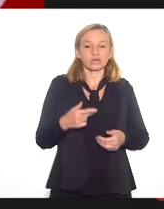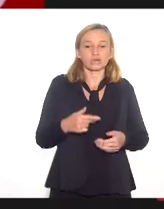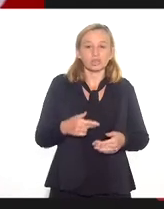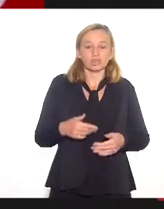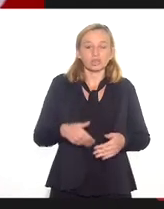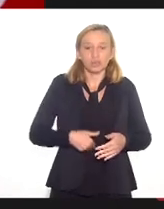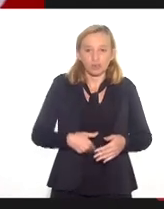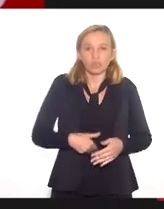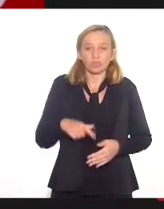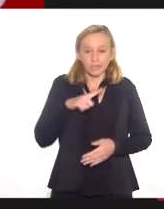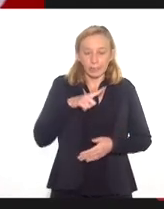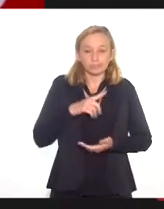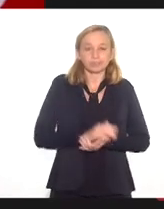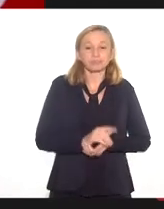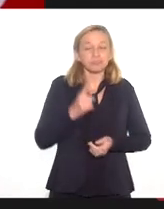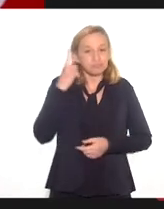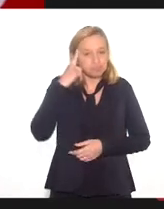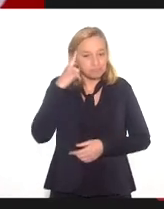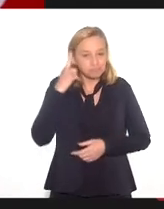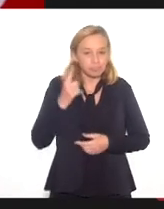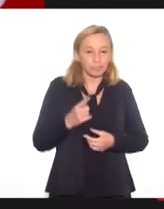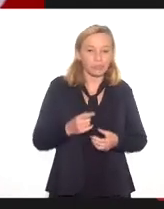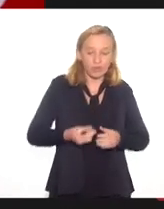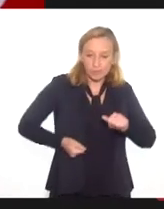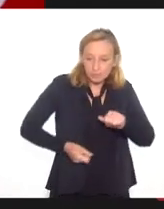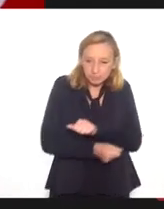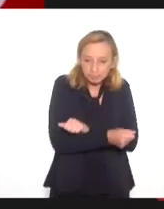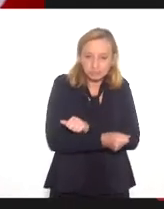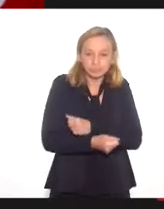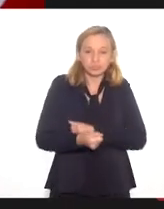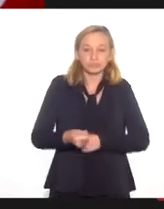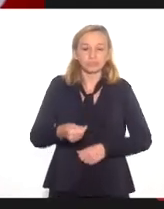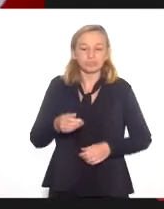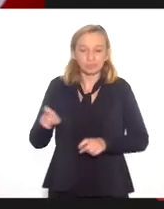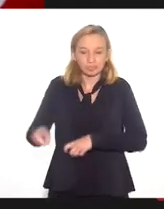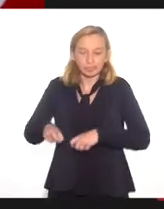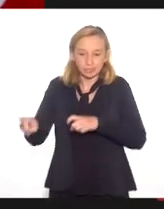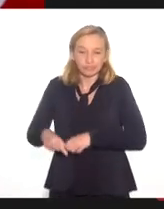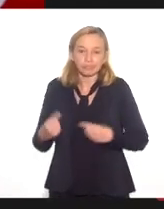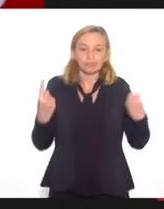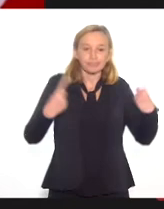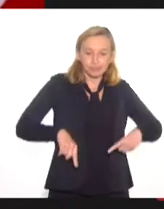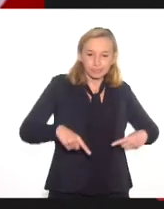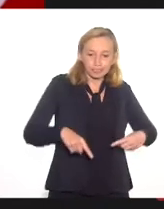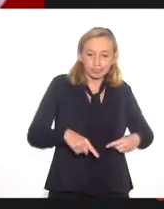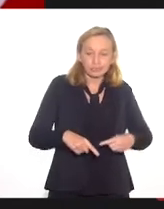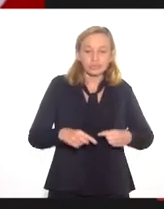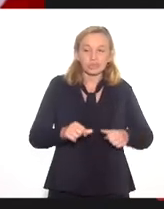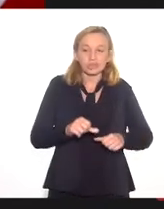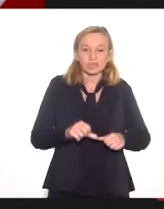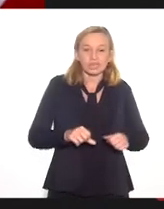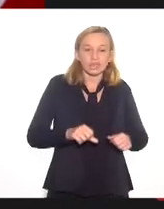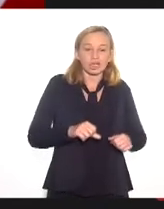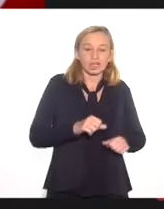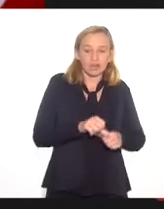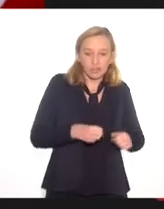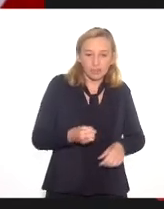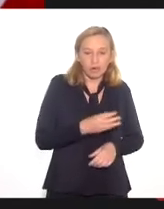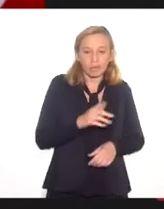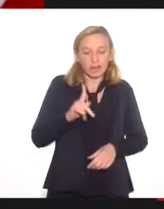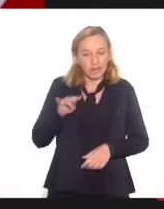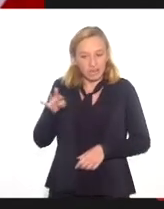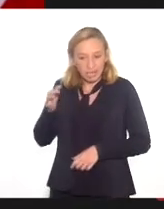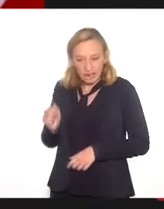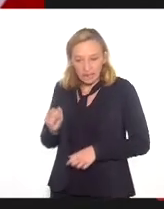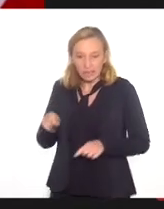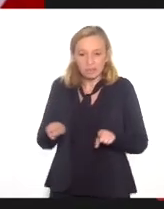vulnerabilidade né então pensar nesse investimento na agricultura que compete né os assentamentos de reforma agrária a agricultura